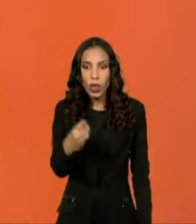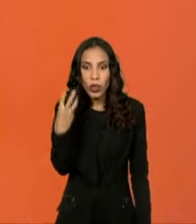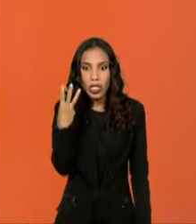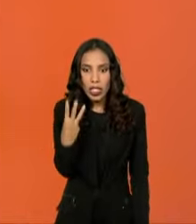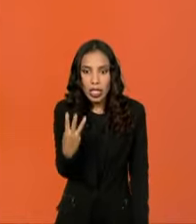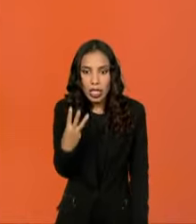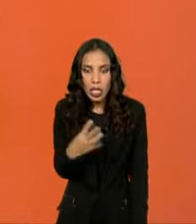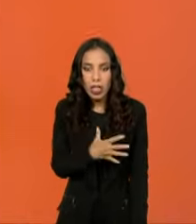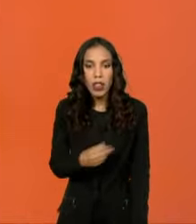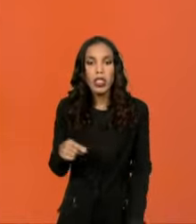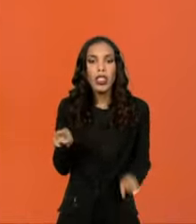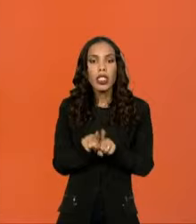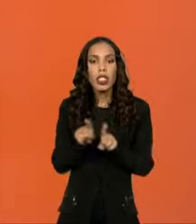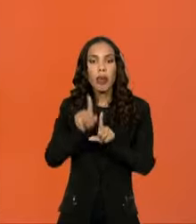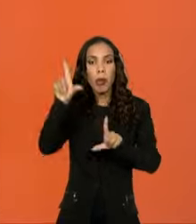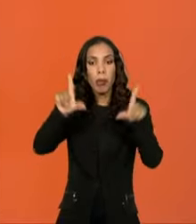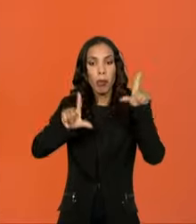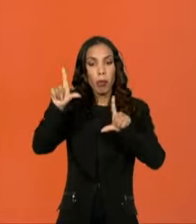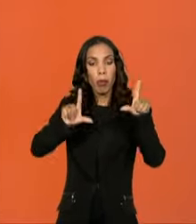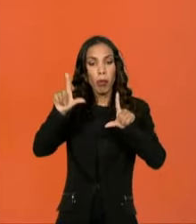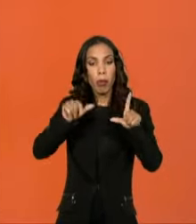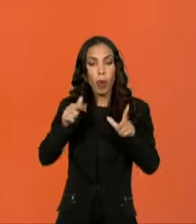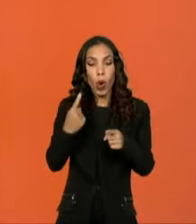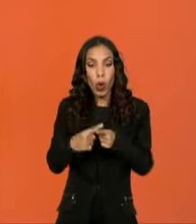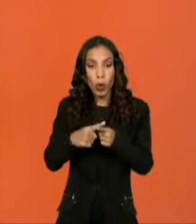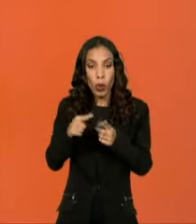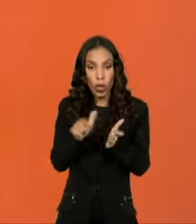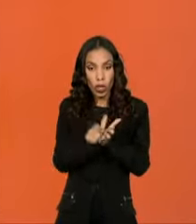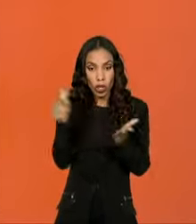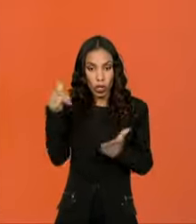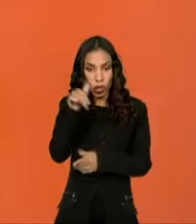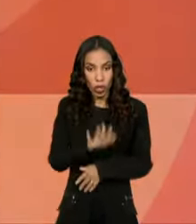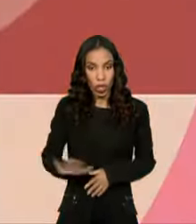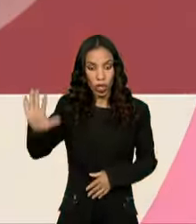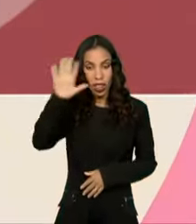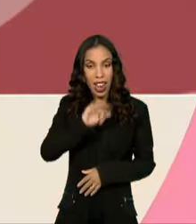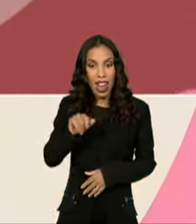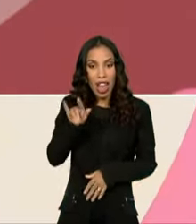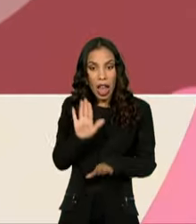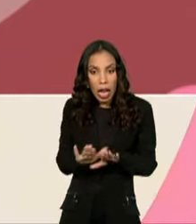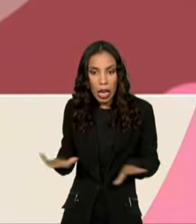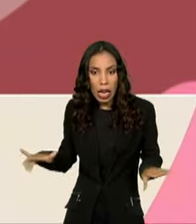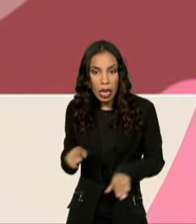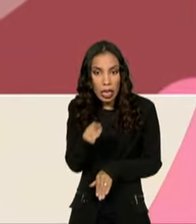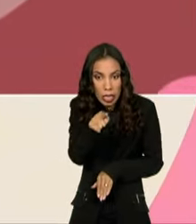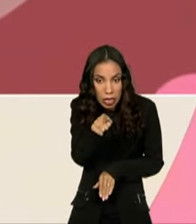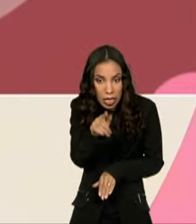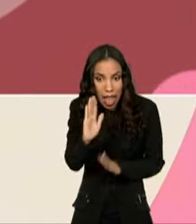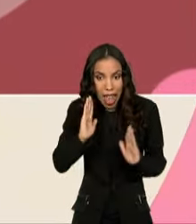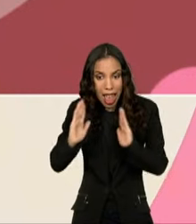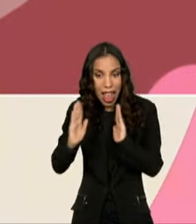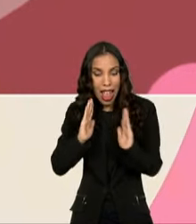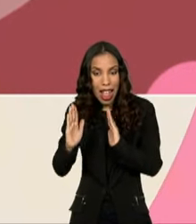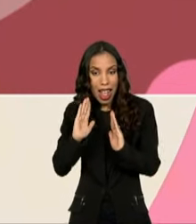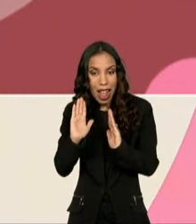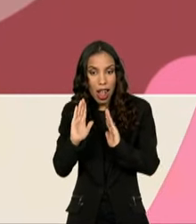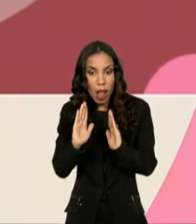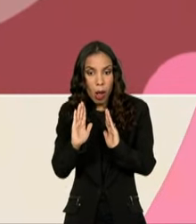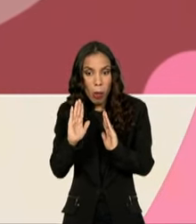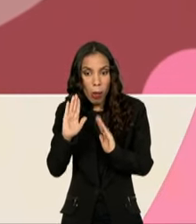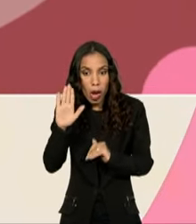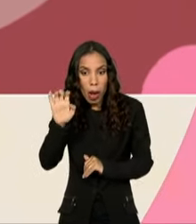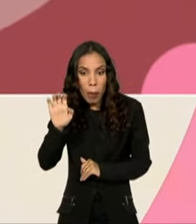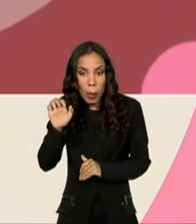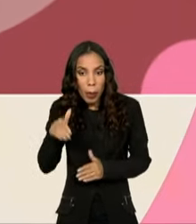fazer programa diário. Era uma loucura, porque era a época do Jornal Nacional, que ainda era eles bem pequenininhos, né? Essa época aí. Olha, nossa. Eu sou gente, eu me